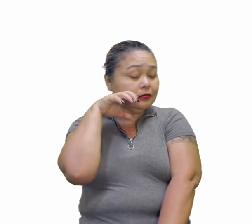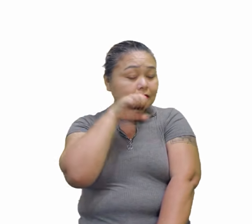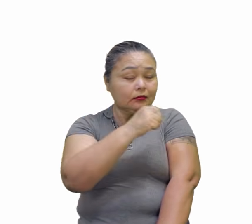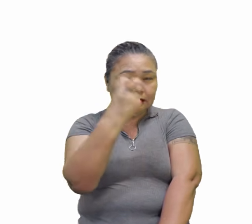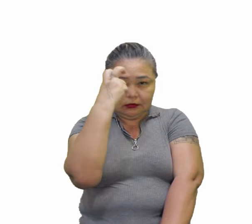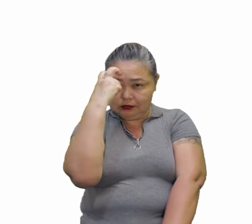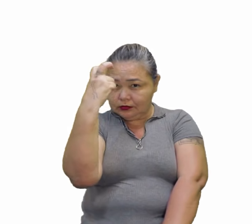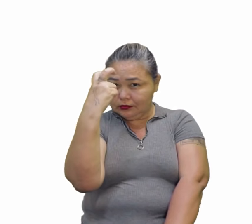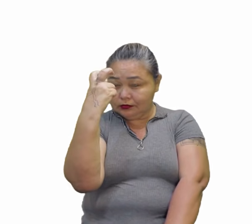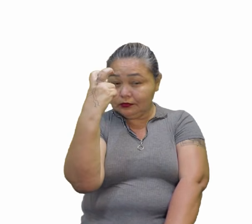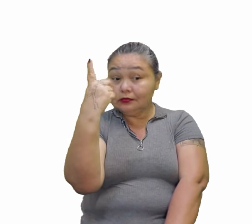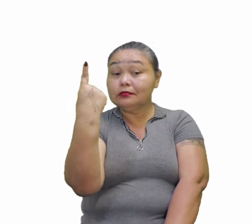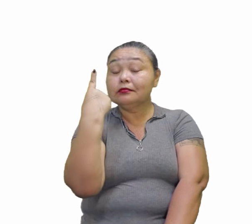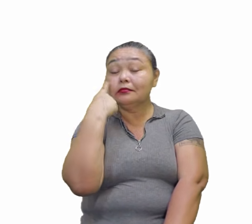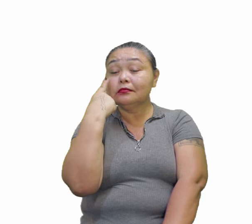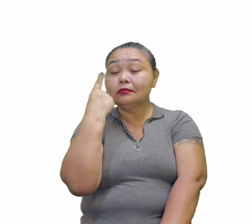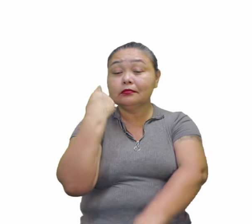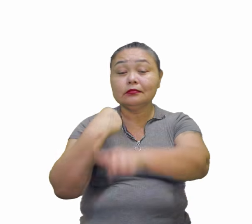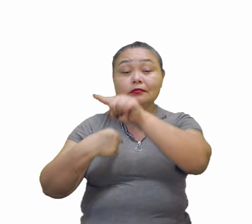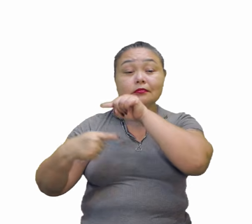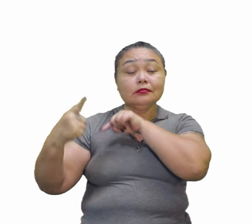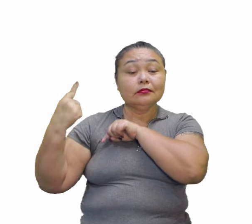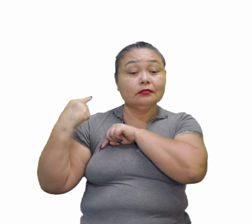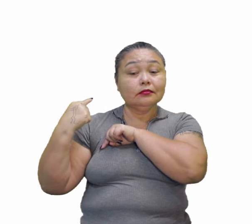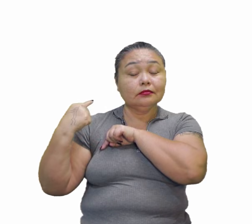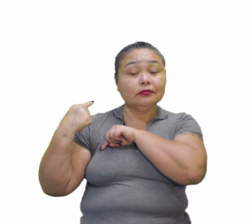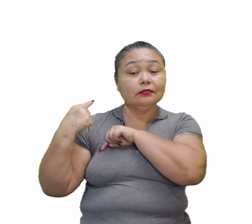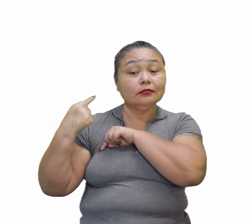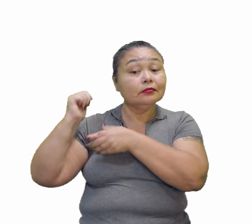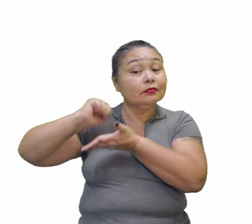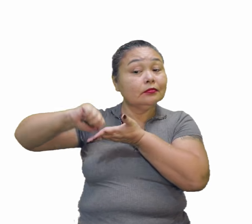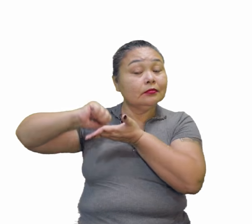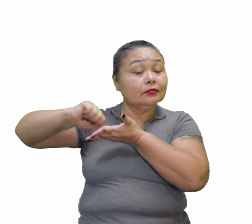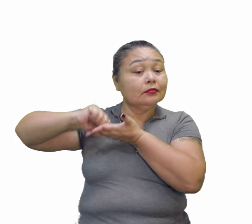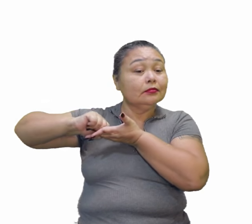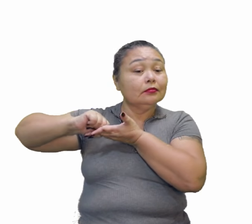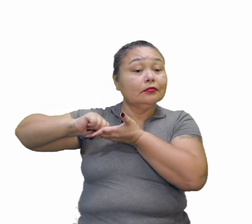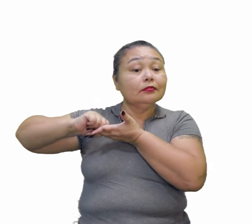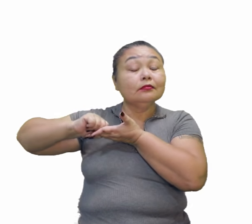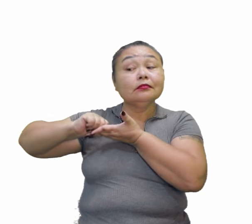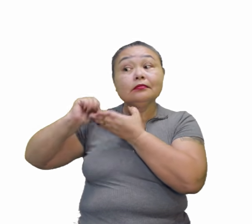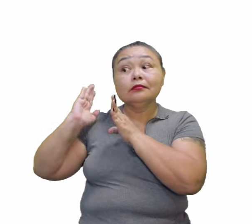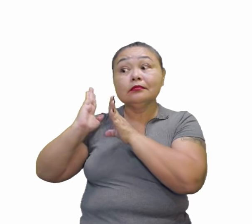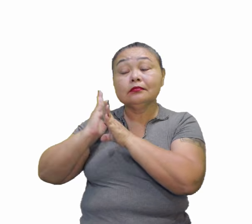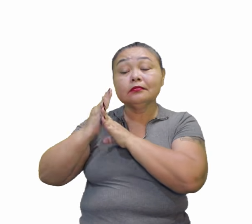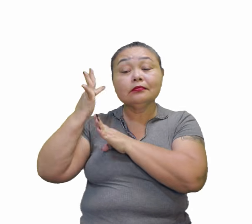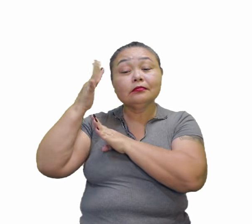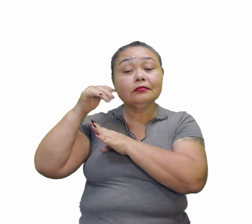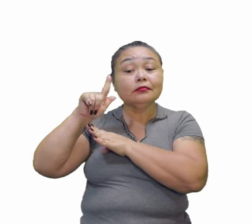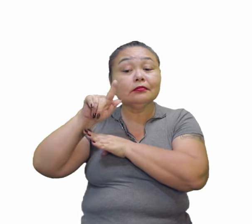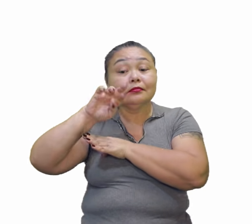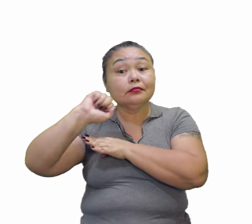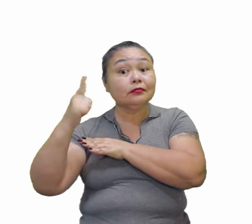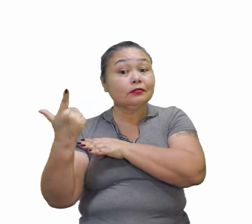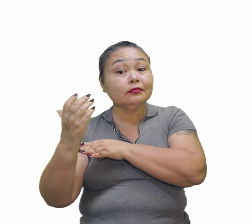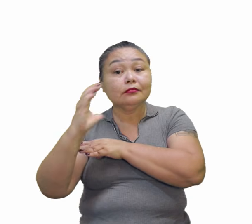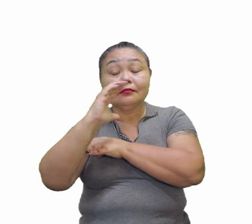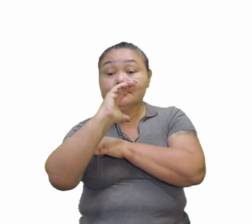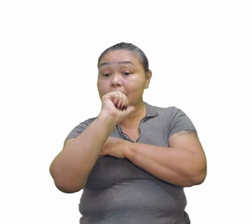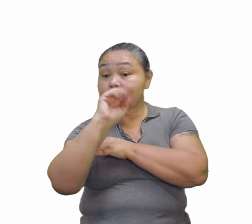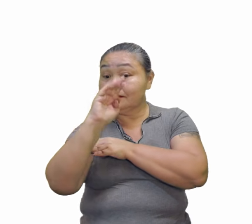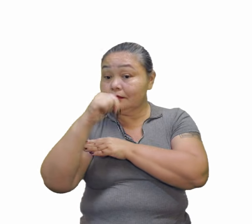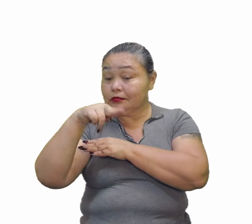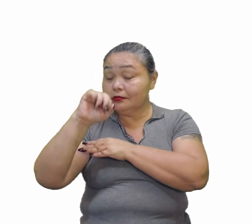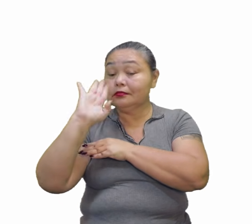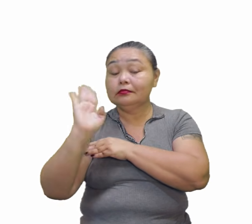e inteligente, foi lá nas suas anotações e buscou a fórmula geral dos alcenos que a